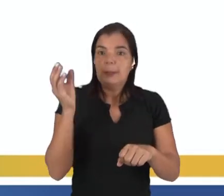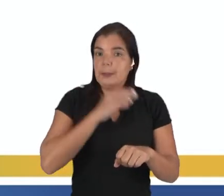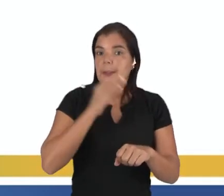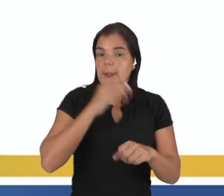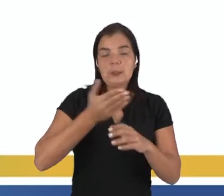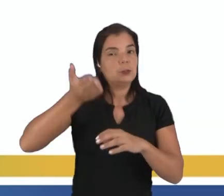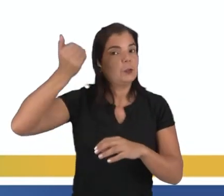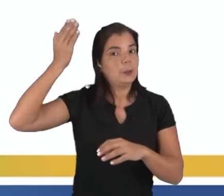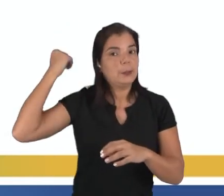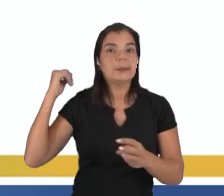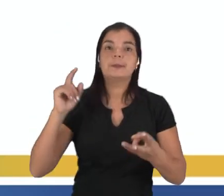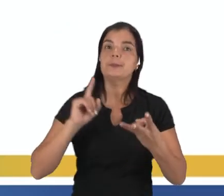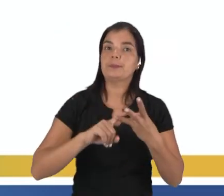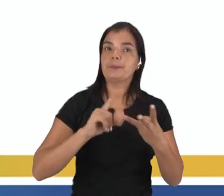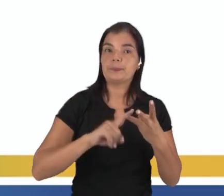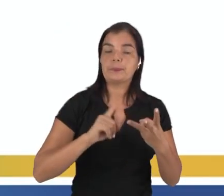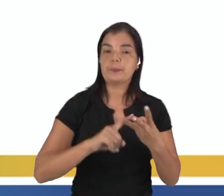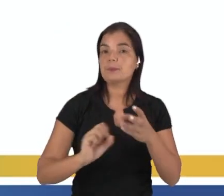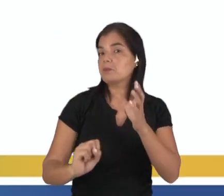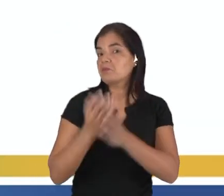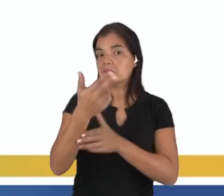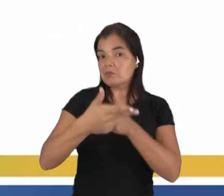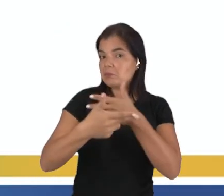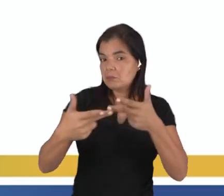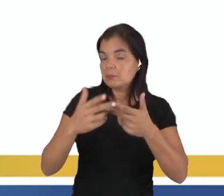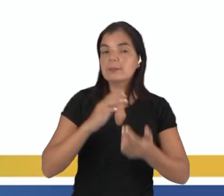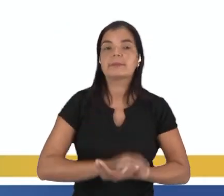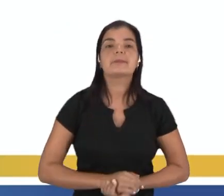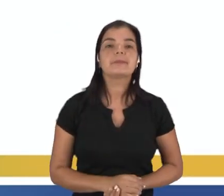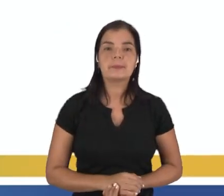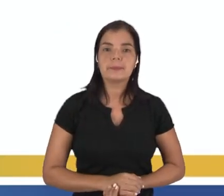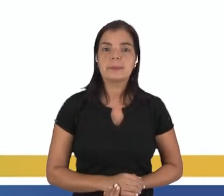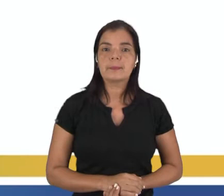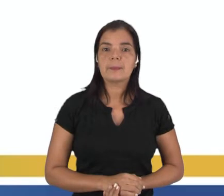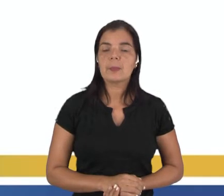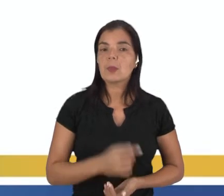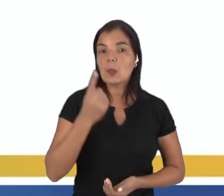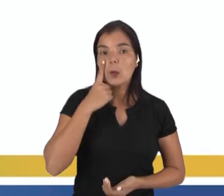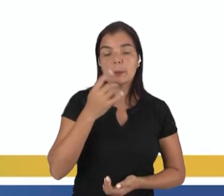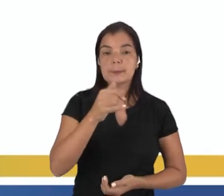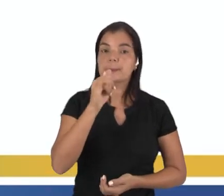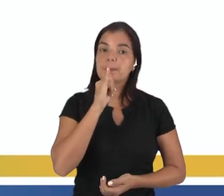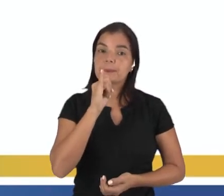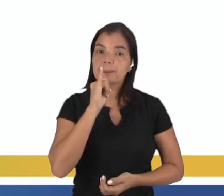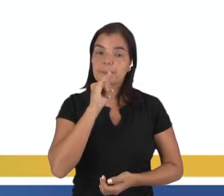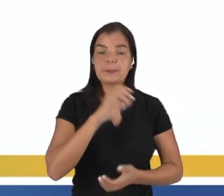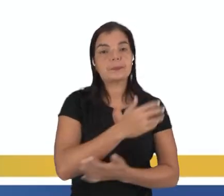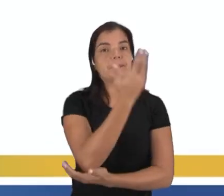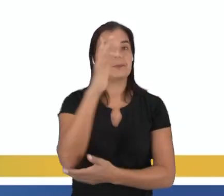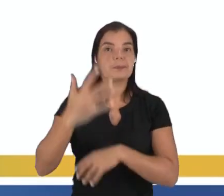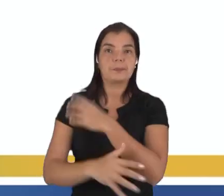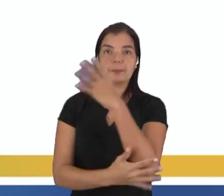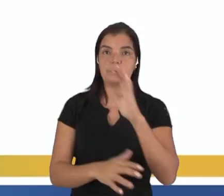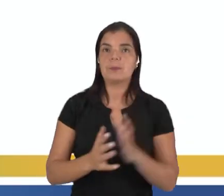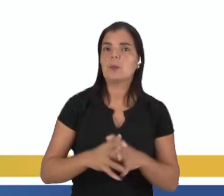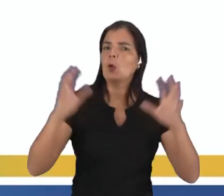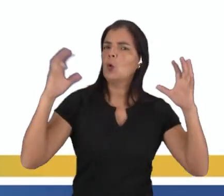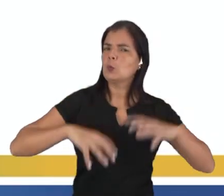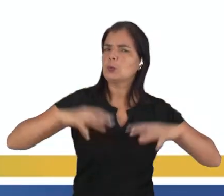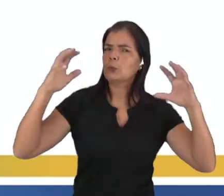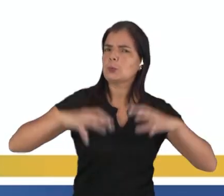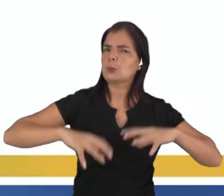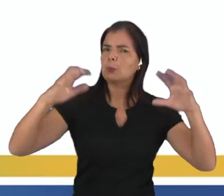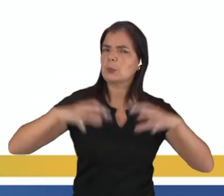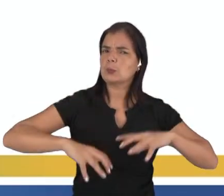tempo passado, e acontecimento de algo. Olha o primeiro exemplo de fenômeno da natureza. Chove muito